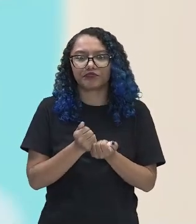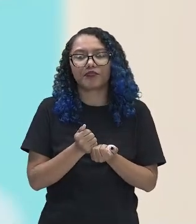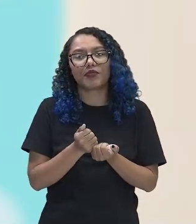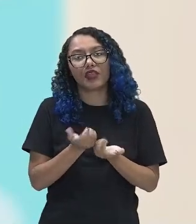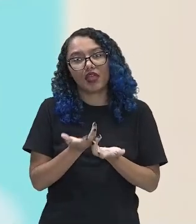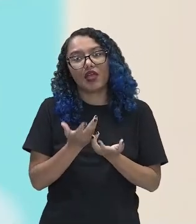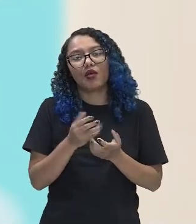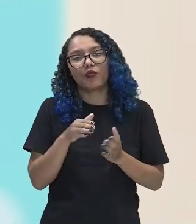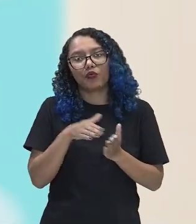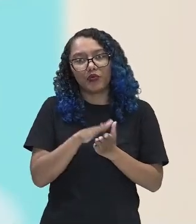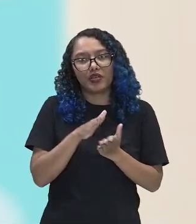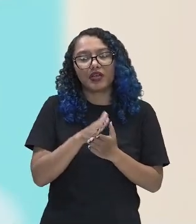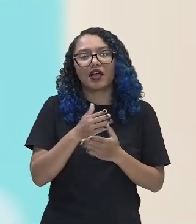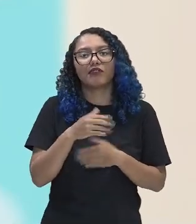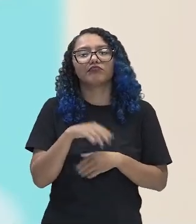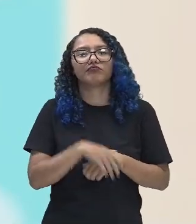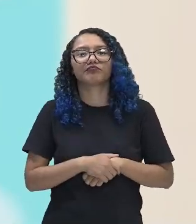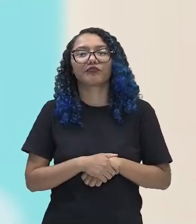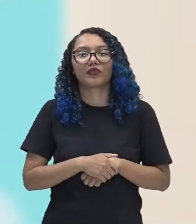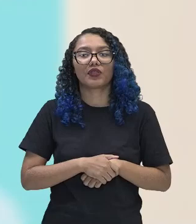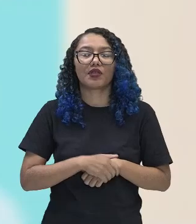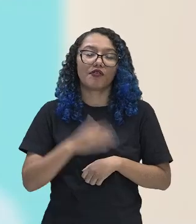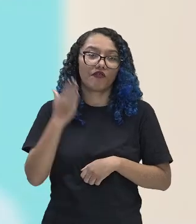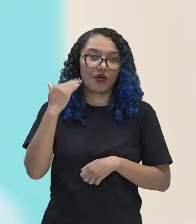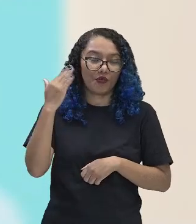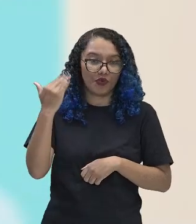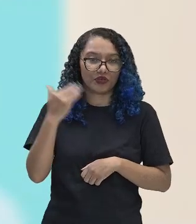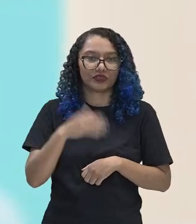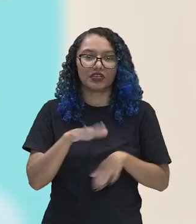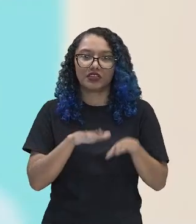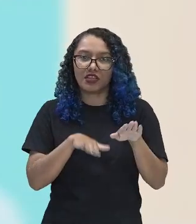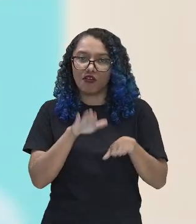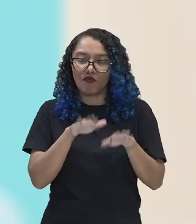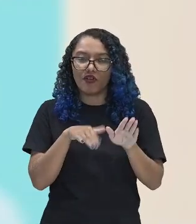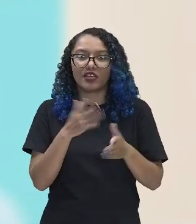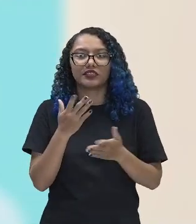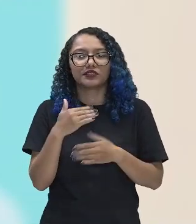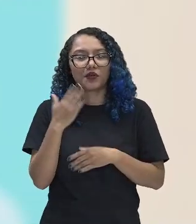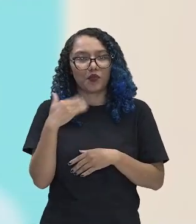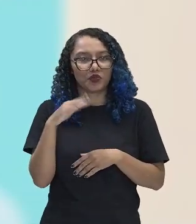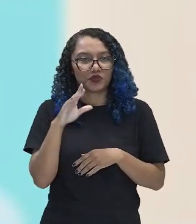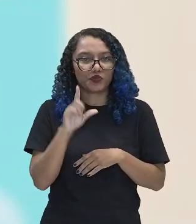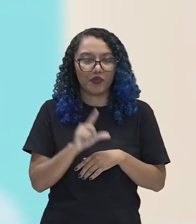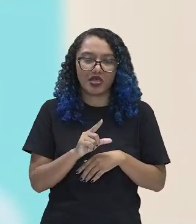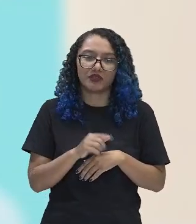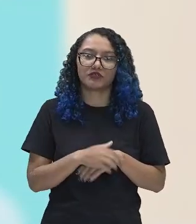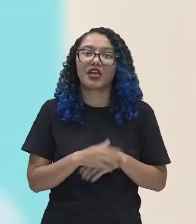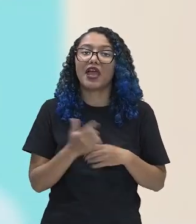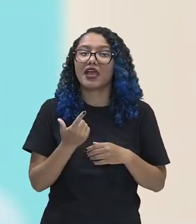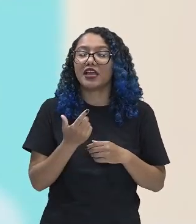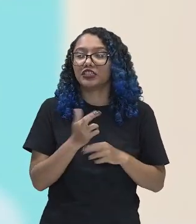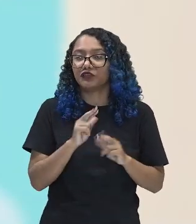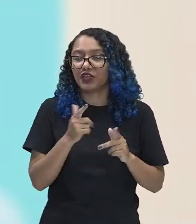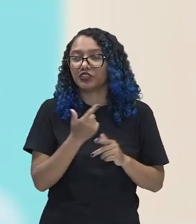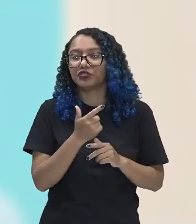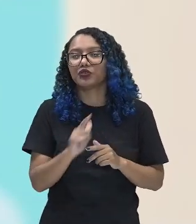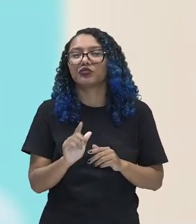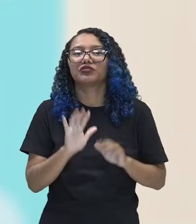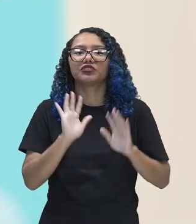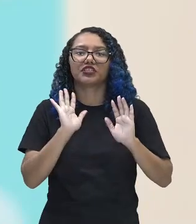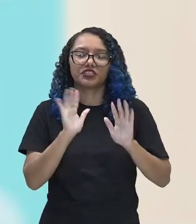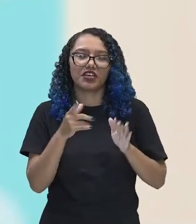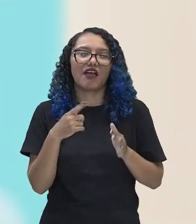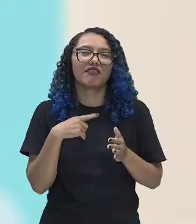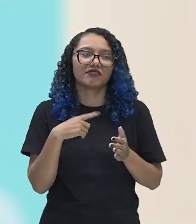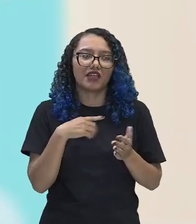de grande nome, ok? Então talvez seja o menos conhecido. Diferentemente de outros aí que já tiveram livros